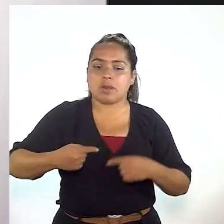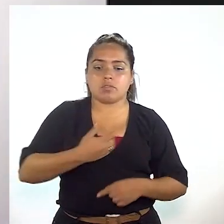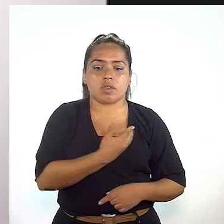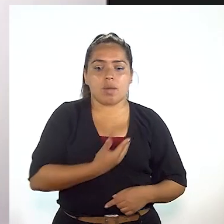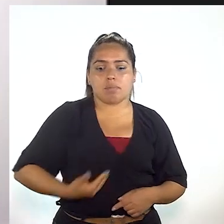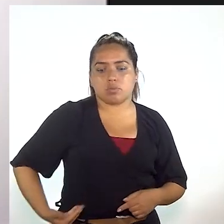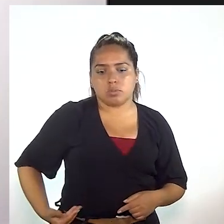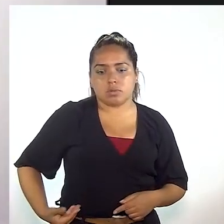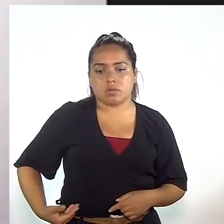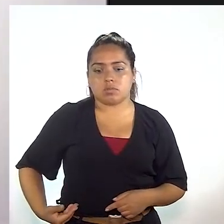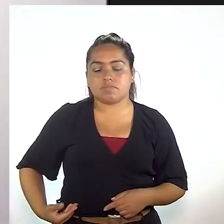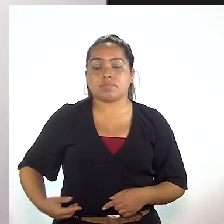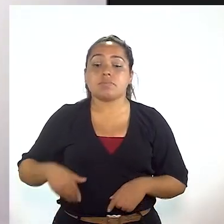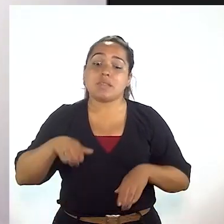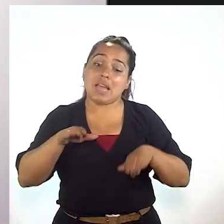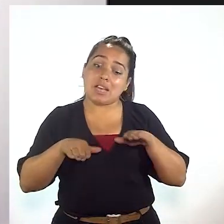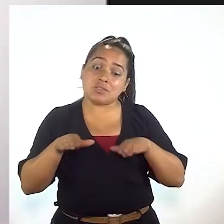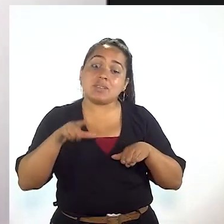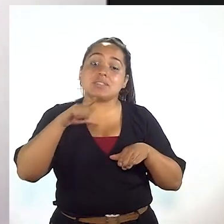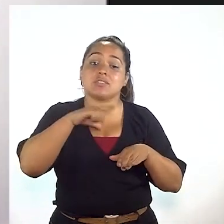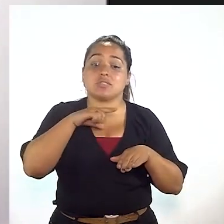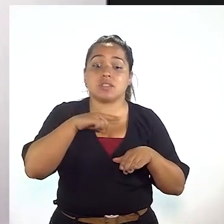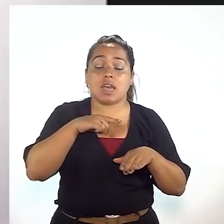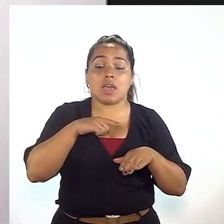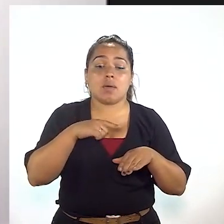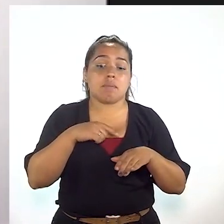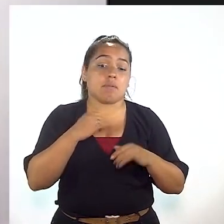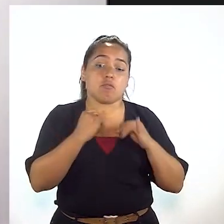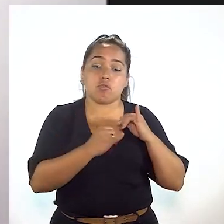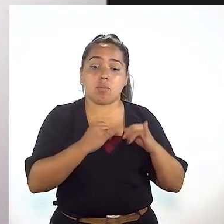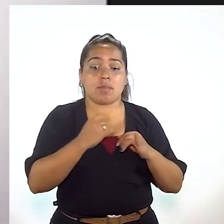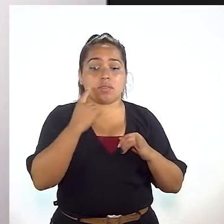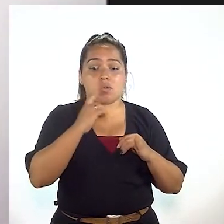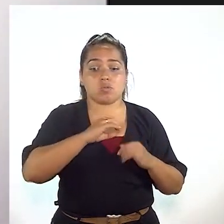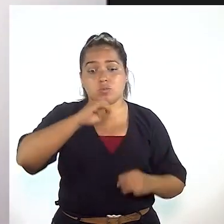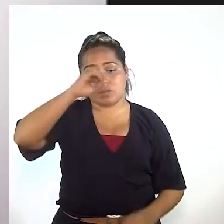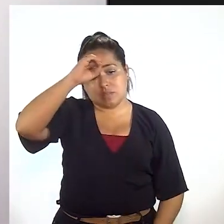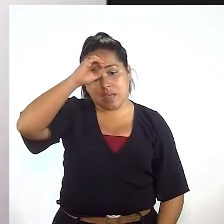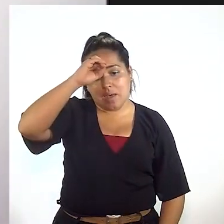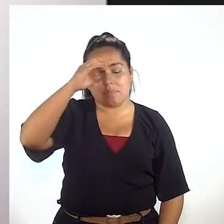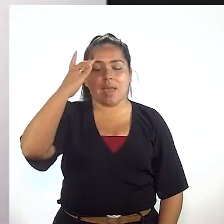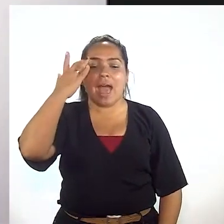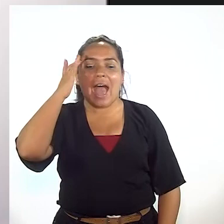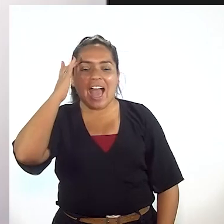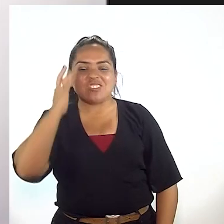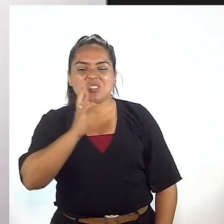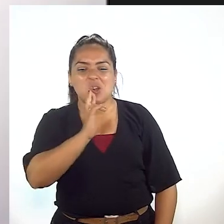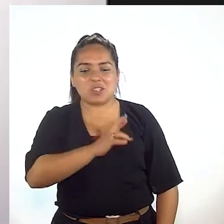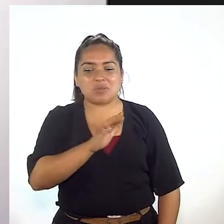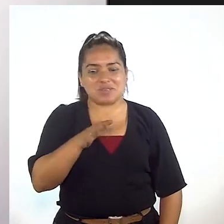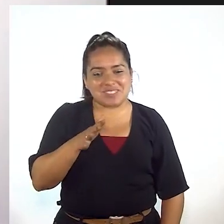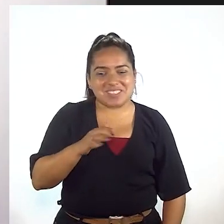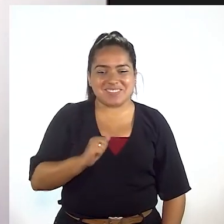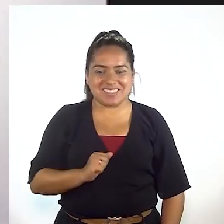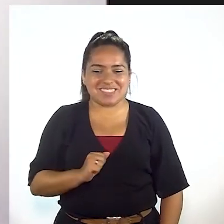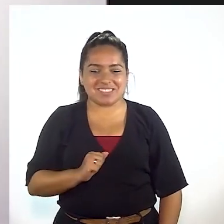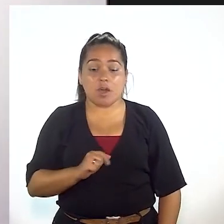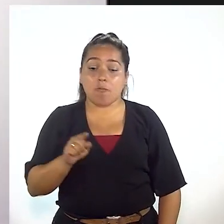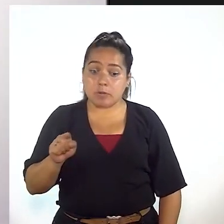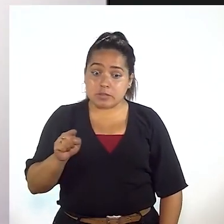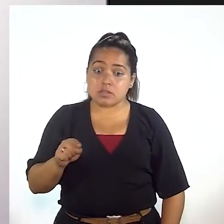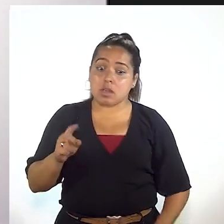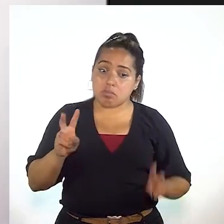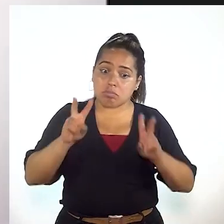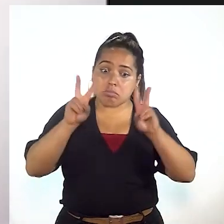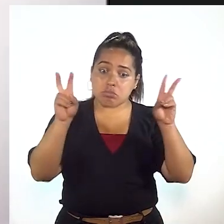mas não tem essas tal políticas públicas que a gente está tão esperando, ou tem e não tem essa informação, também não chega de uma forma